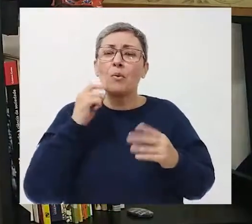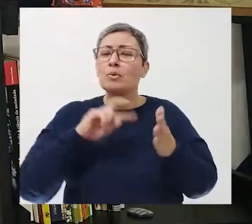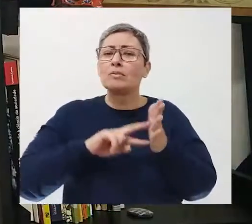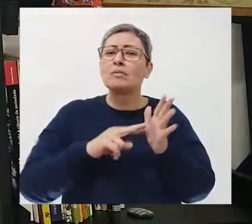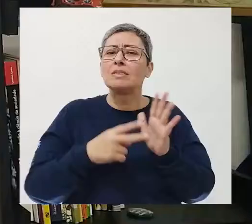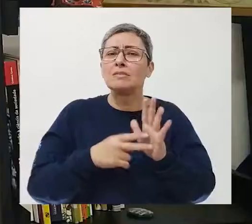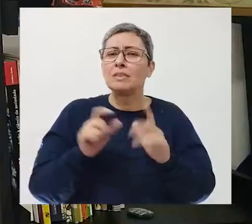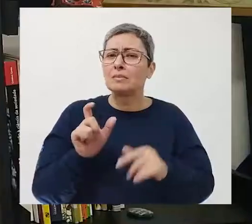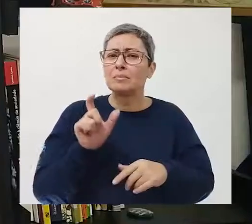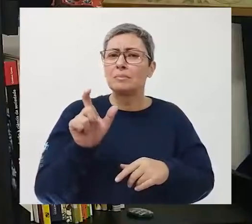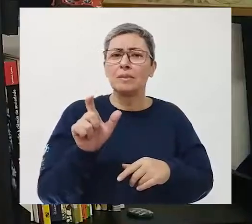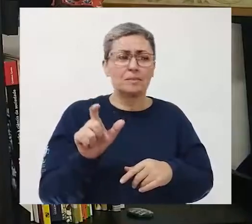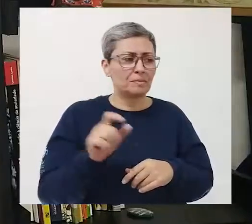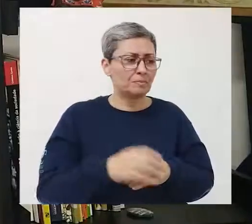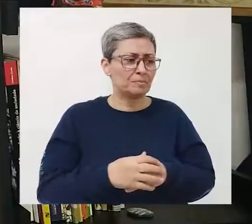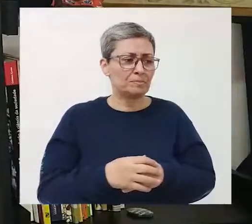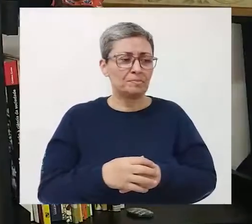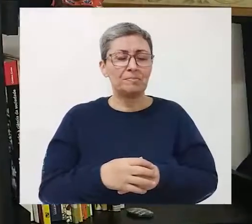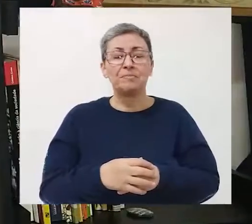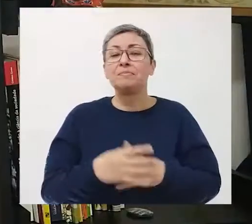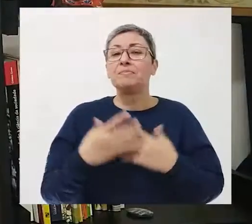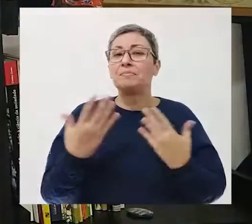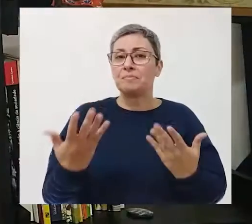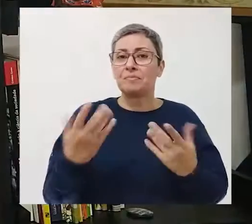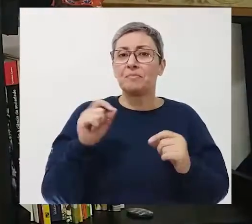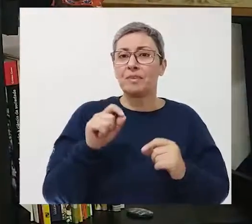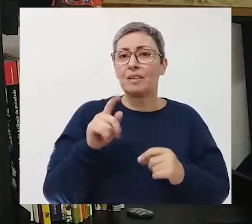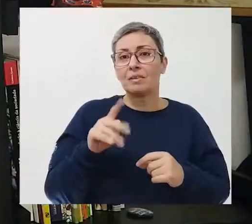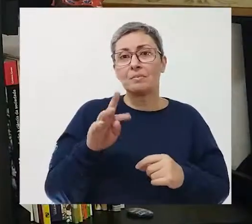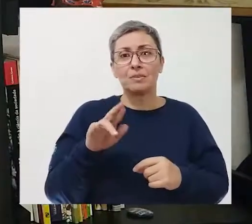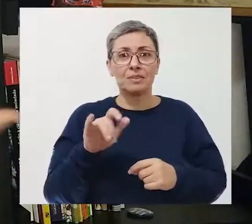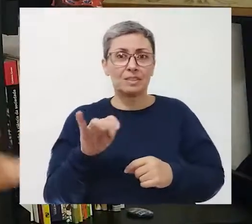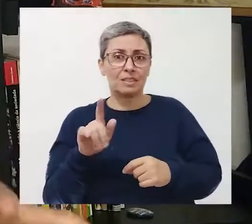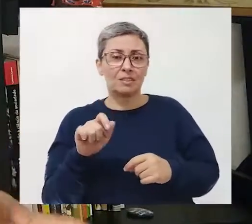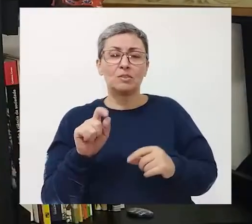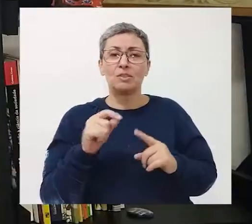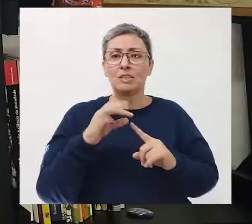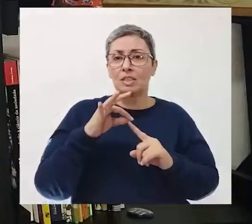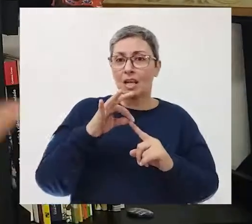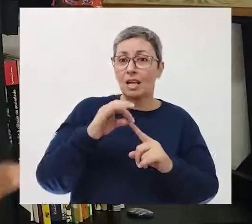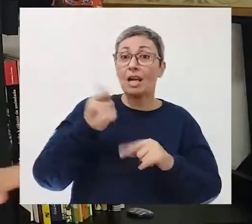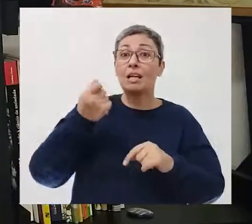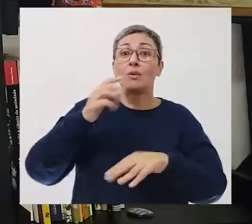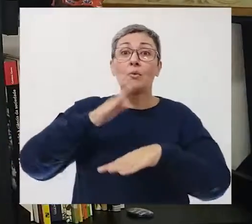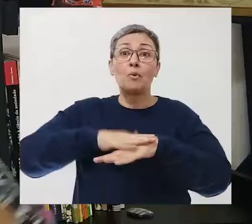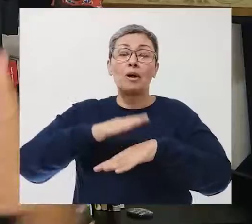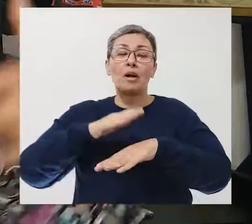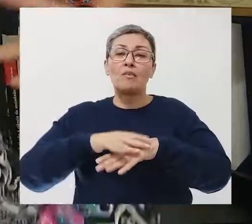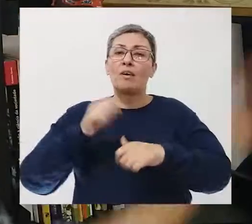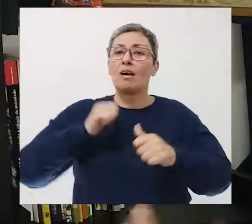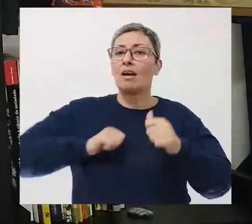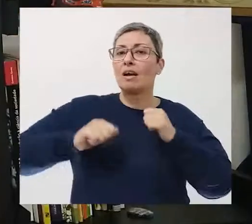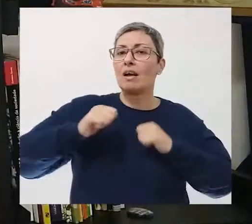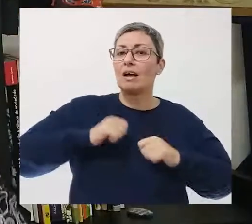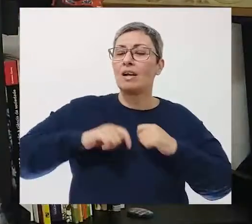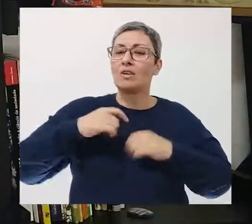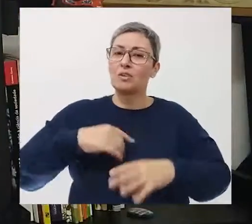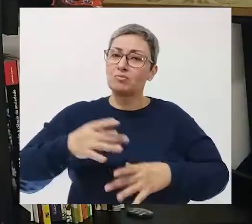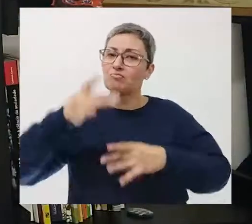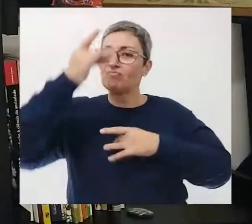protagonista, vocês sabem? Bom, protagonista é aquele que faz, é o ator, o